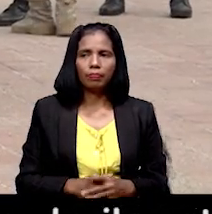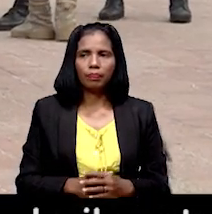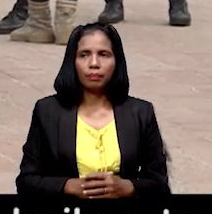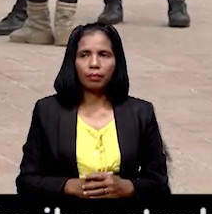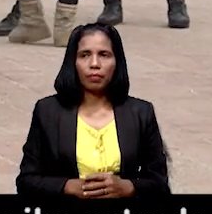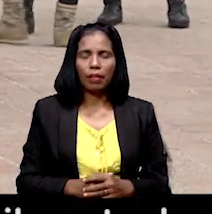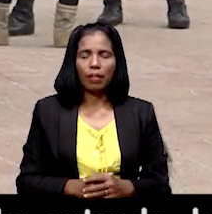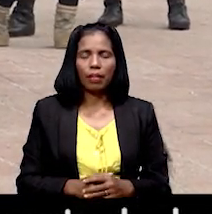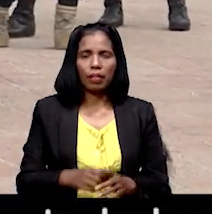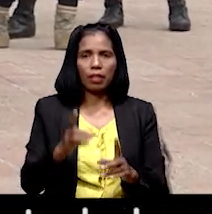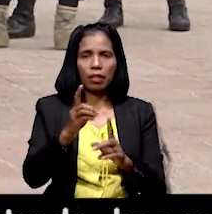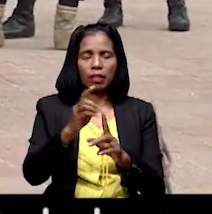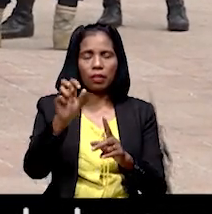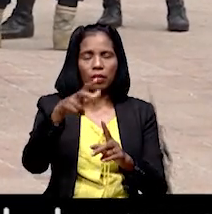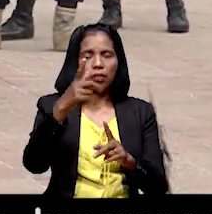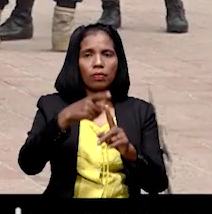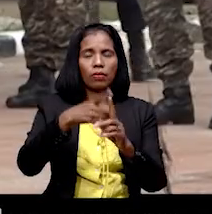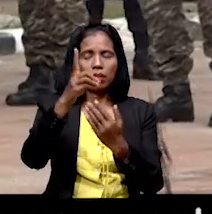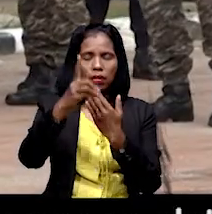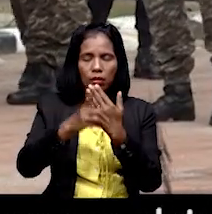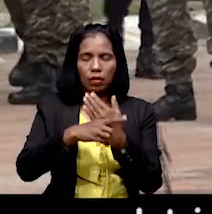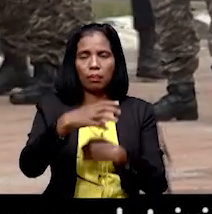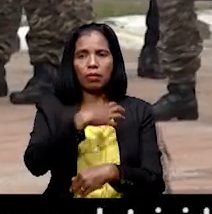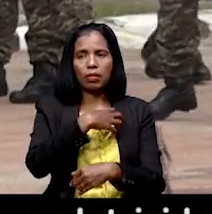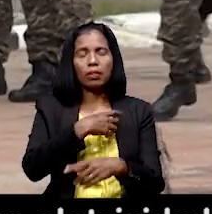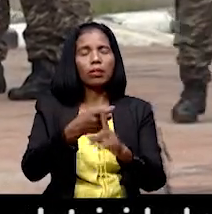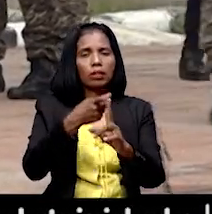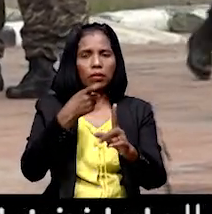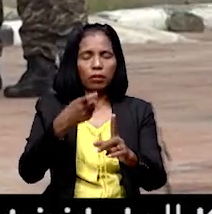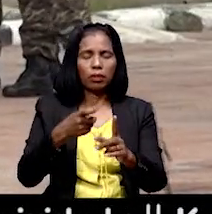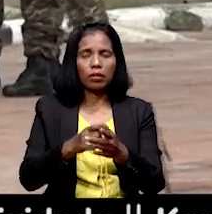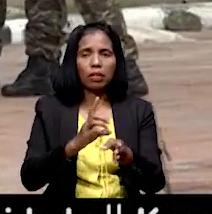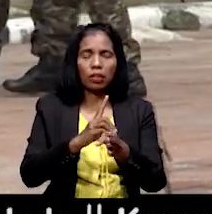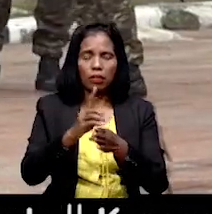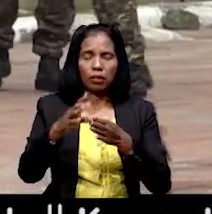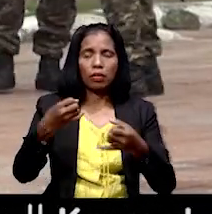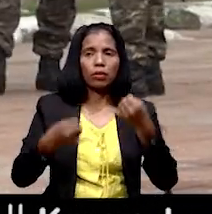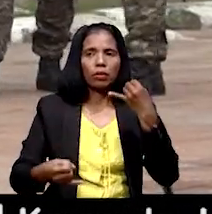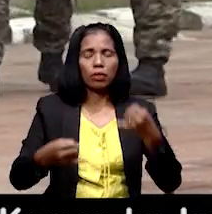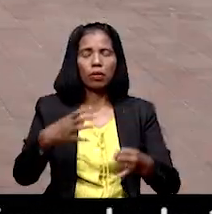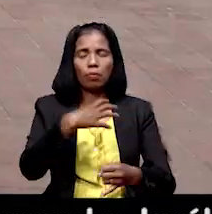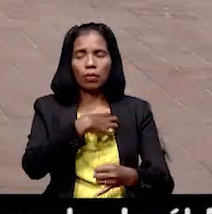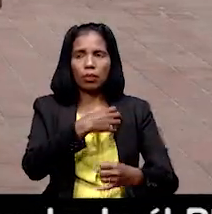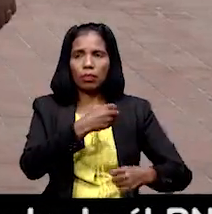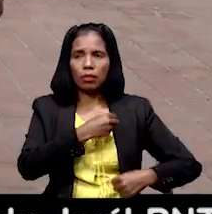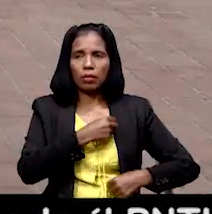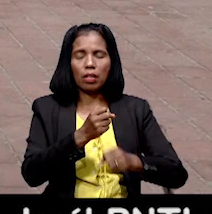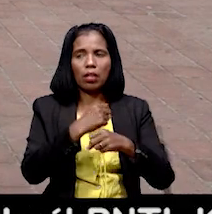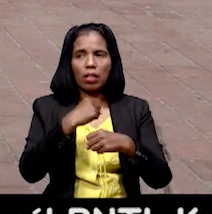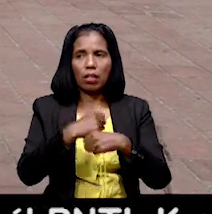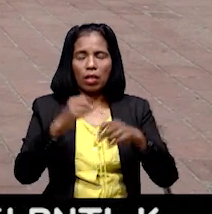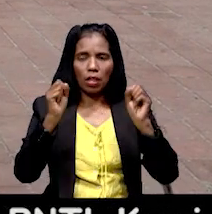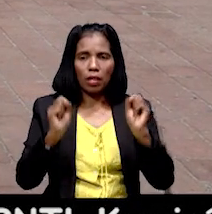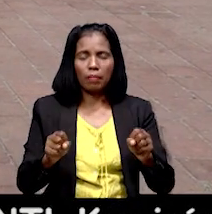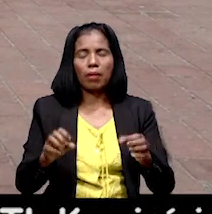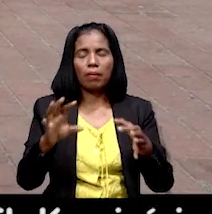E a Lawrence Anderson Tolofo no dezembro liba, penitele husi secção Departamento de Justiça na Polícia Militar hala operação conjunta